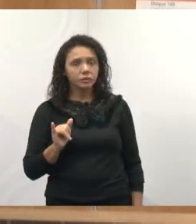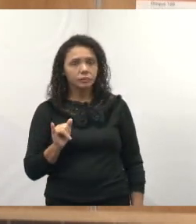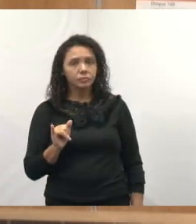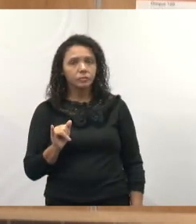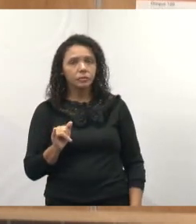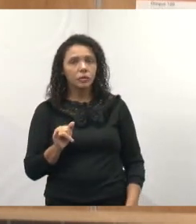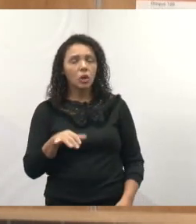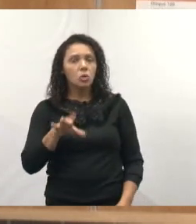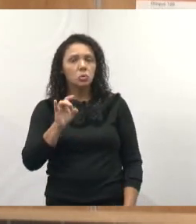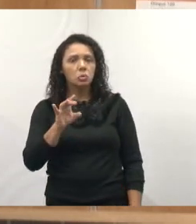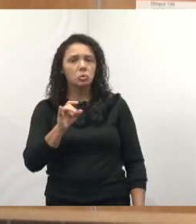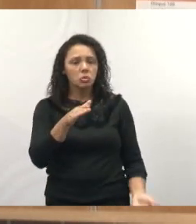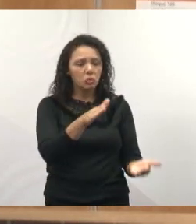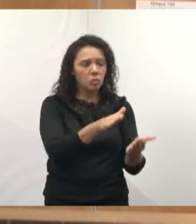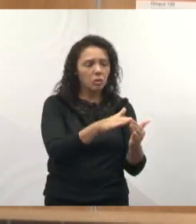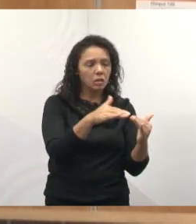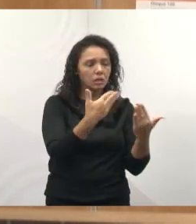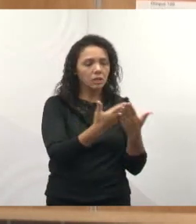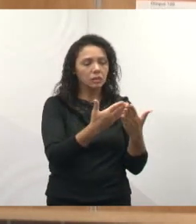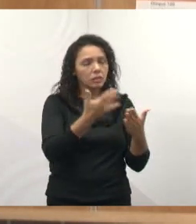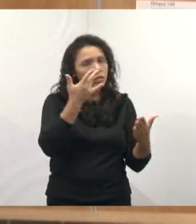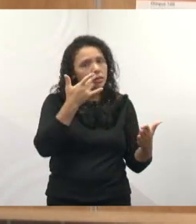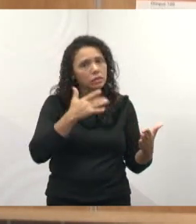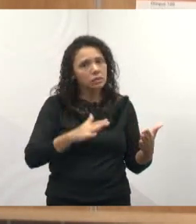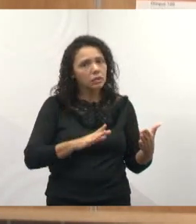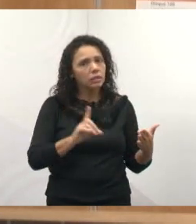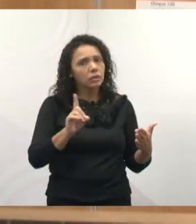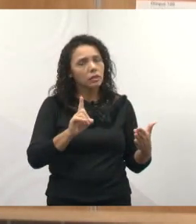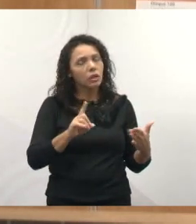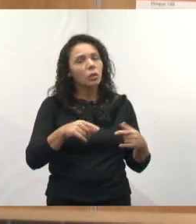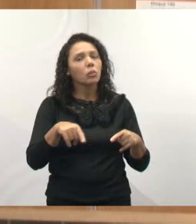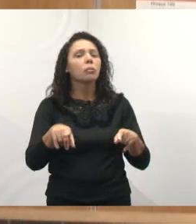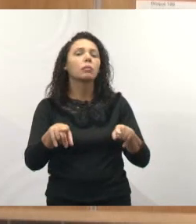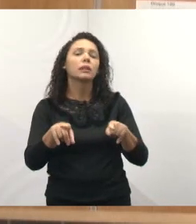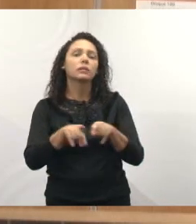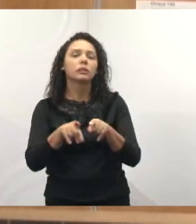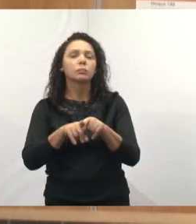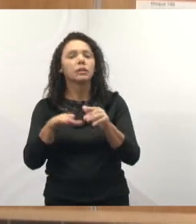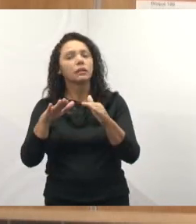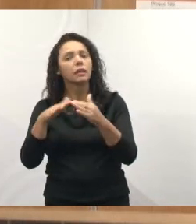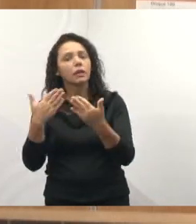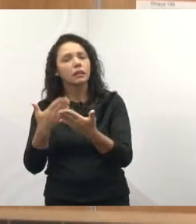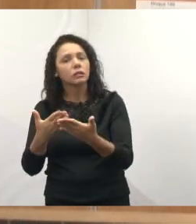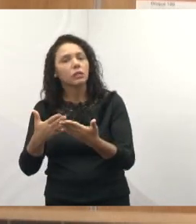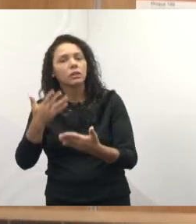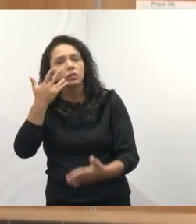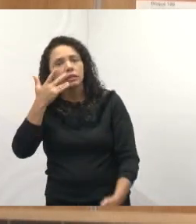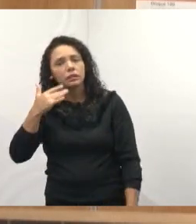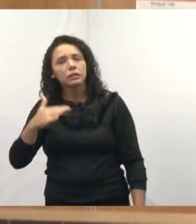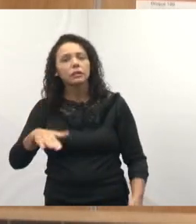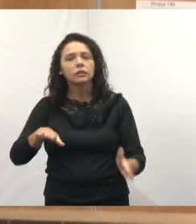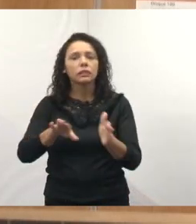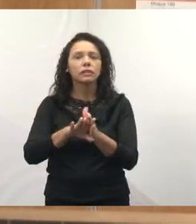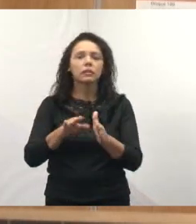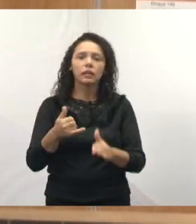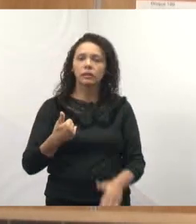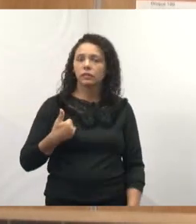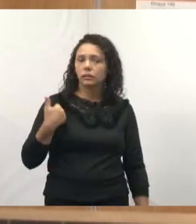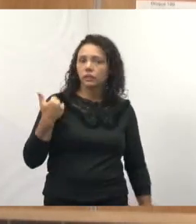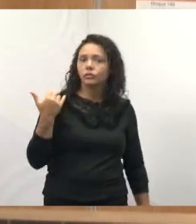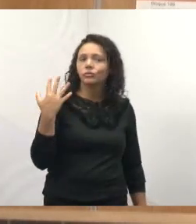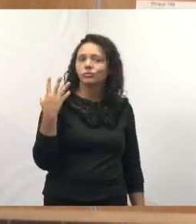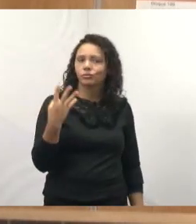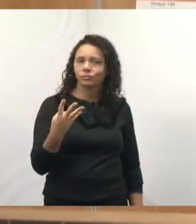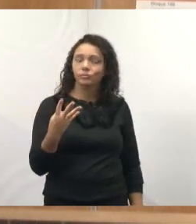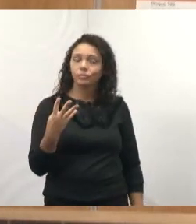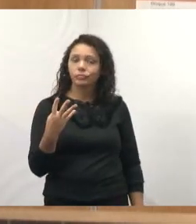nas creches, mas também aí nas escolas até 4 anos também. Então eu venho acompanhando,